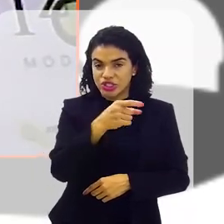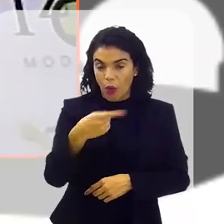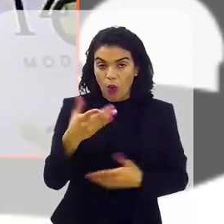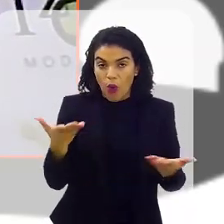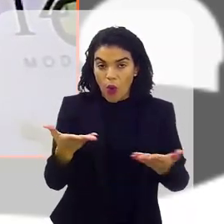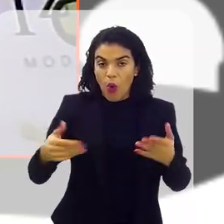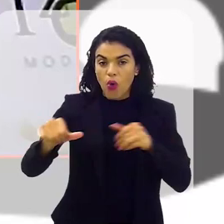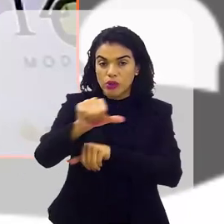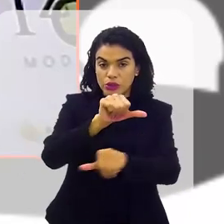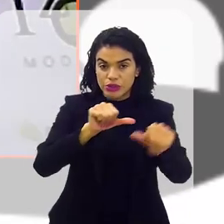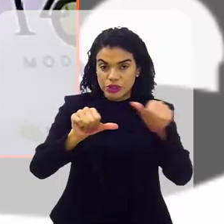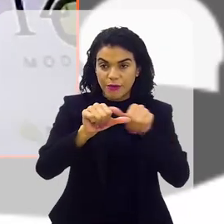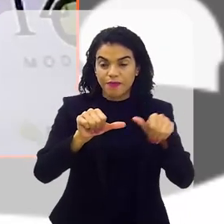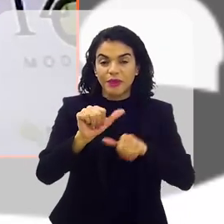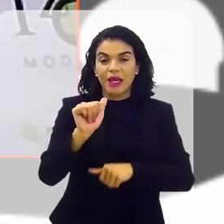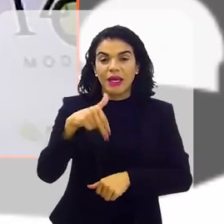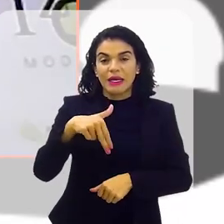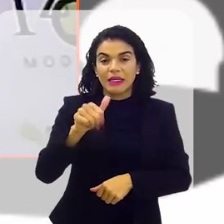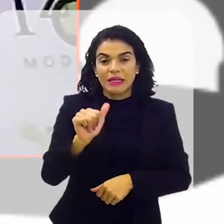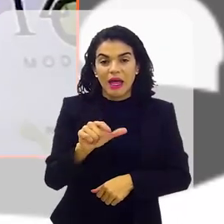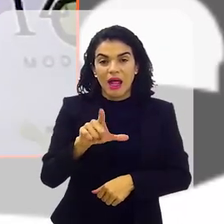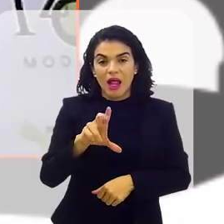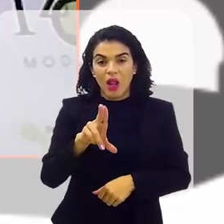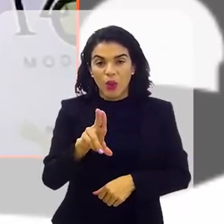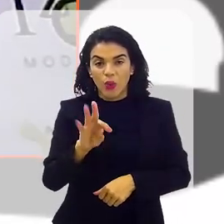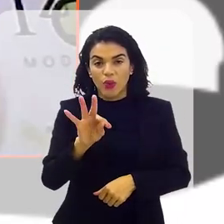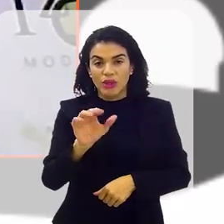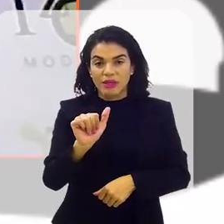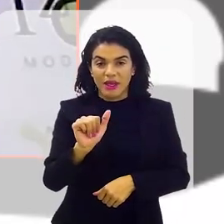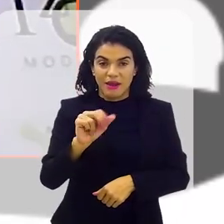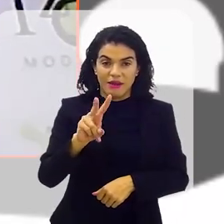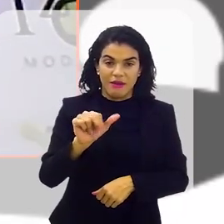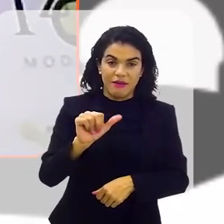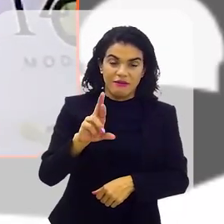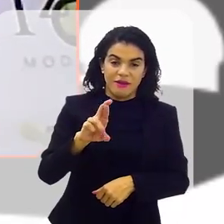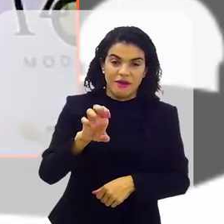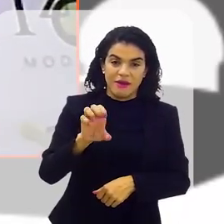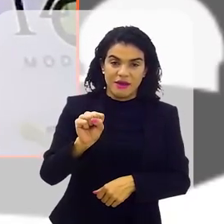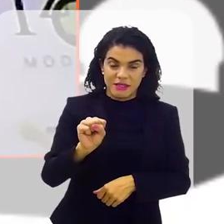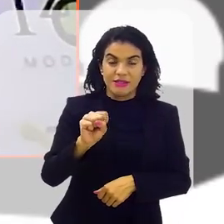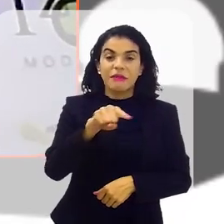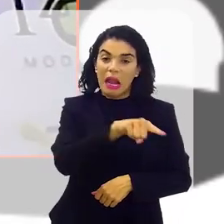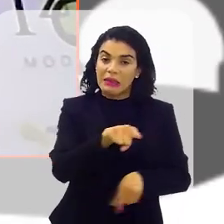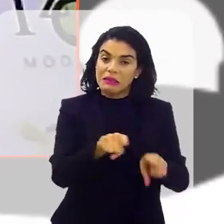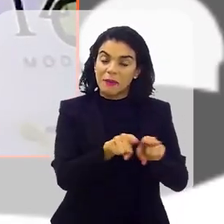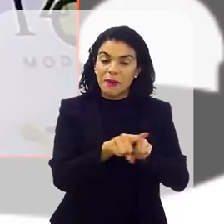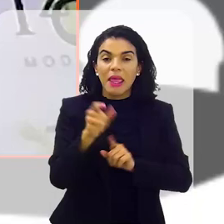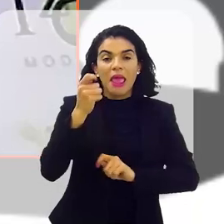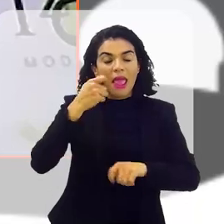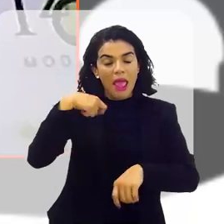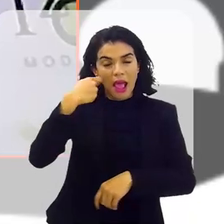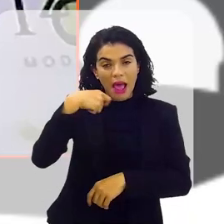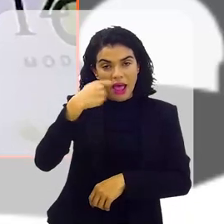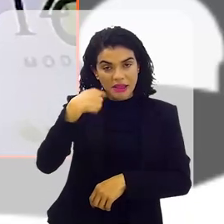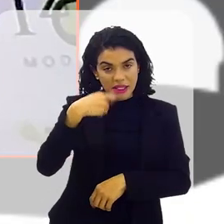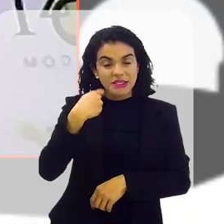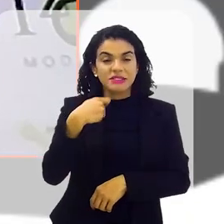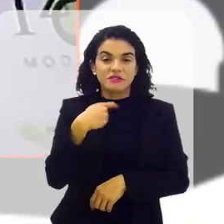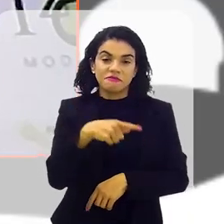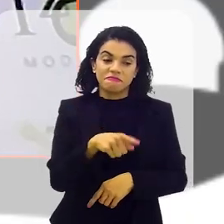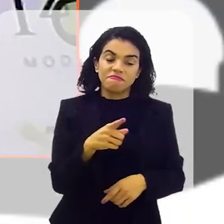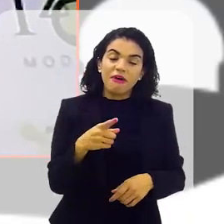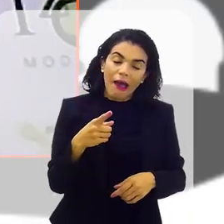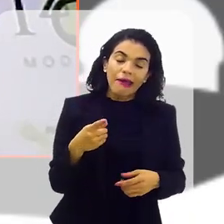e hoje em dia vai ser na luta vários que já tá aí na equipe a Malu que vai entrar que também e vai entrar para